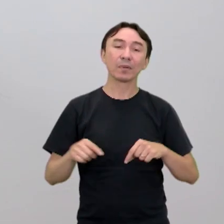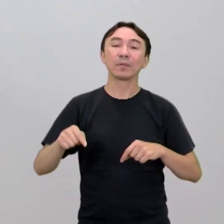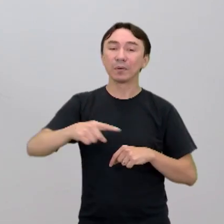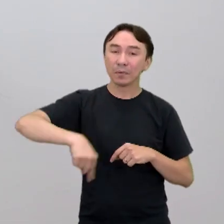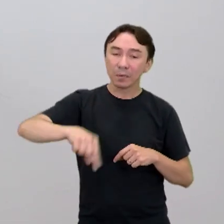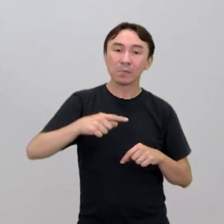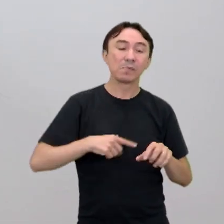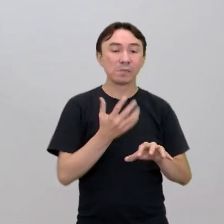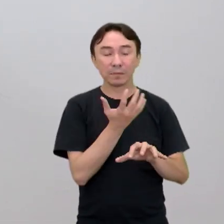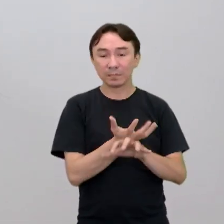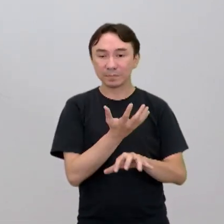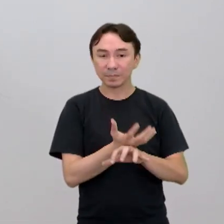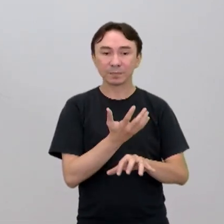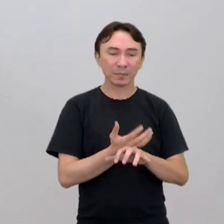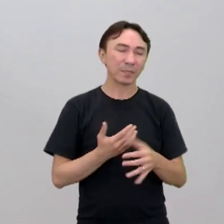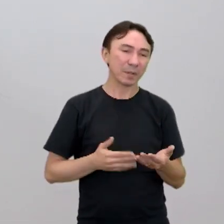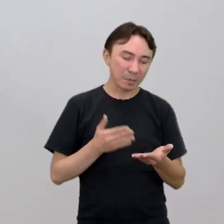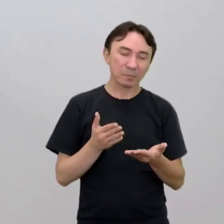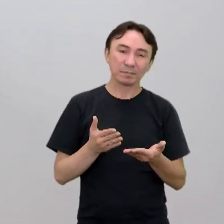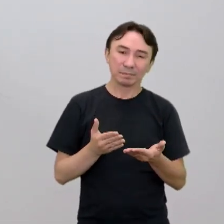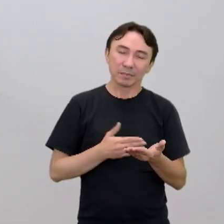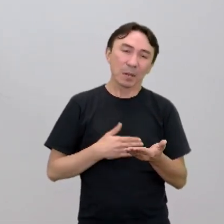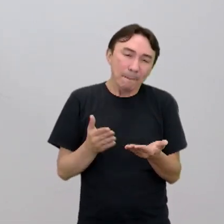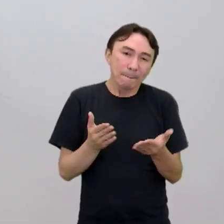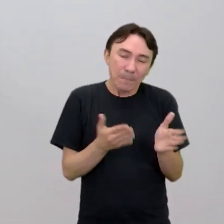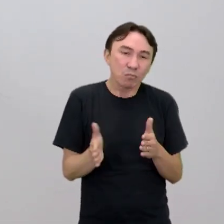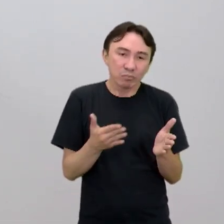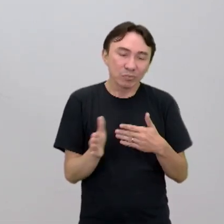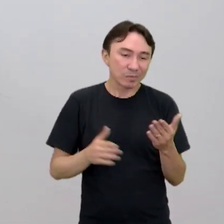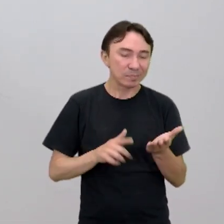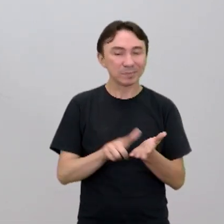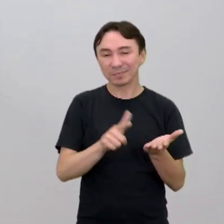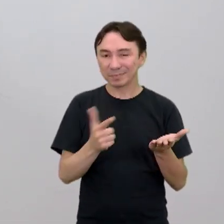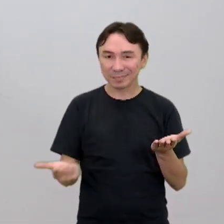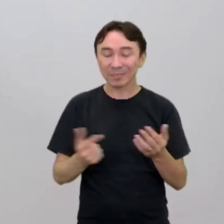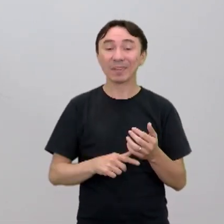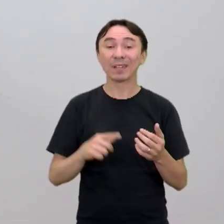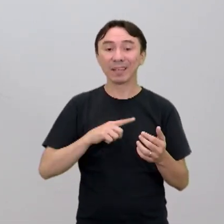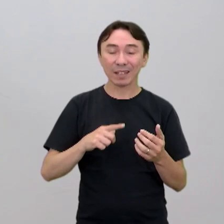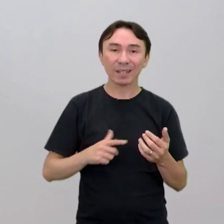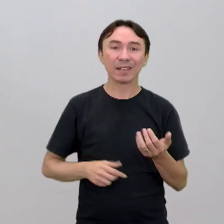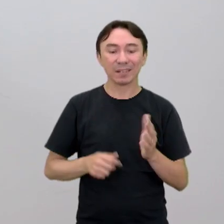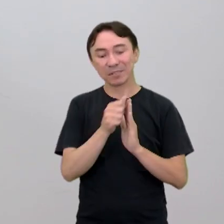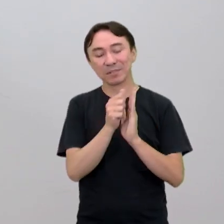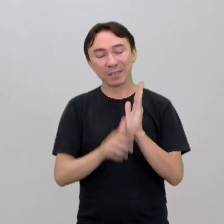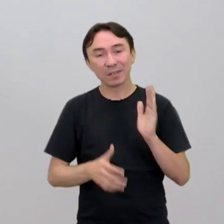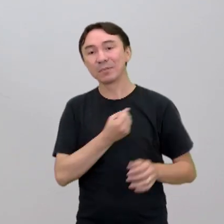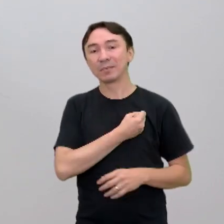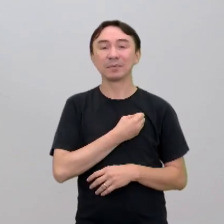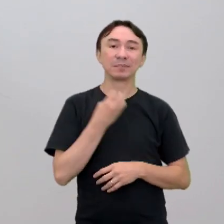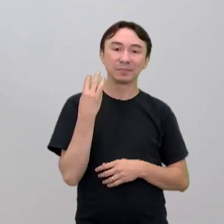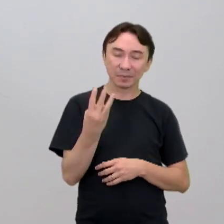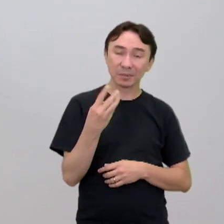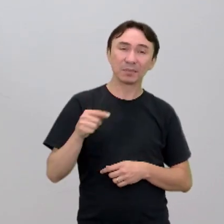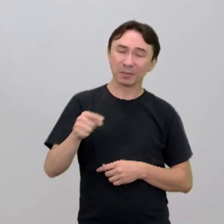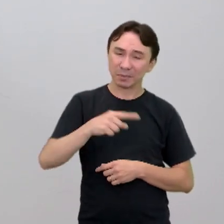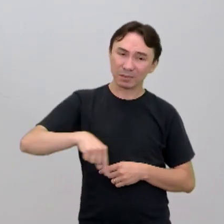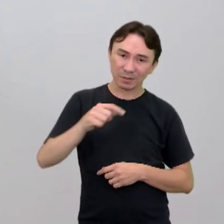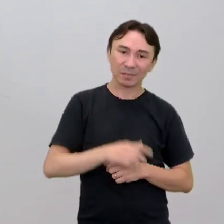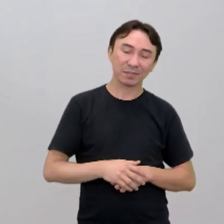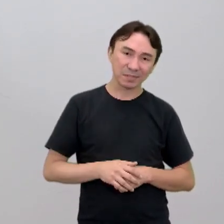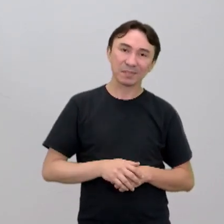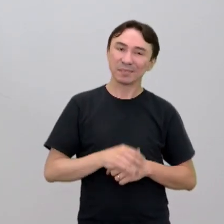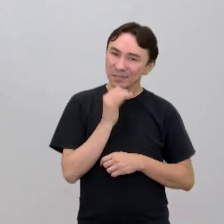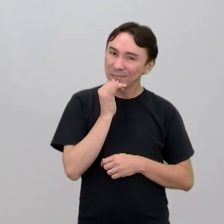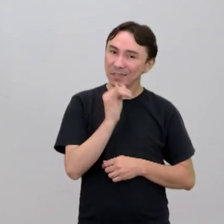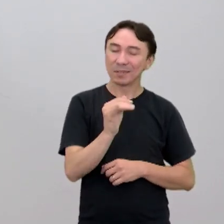na atividade 13, aquela atividade maravilhosa que a gente ficou cantando o tempo todo, falando de representatividade, né? Já começamos as